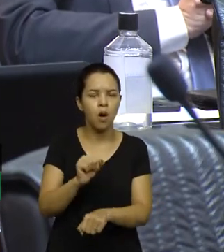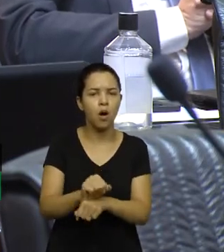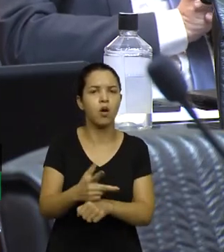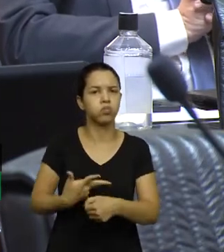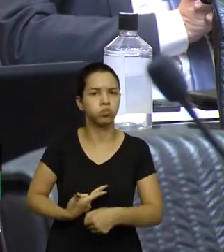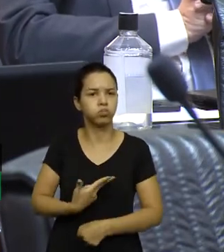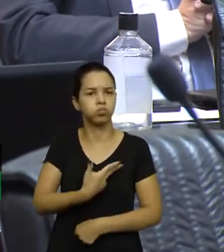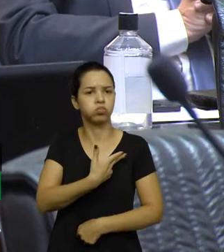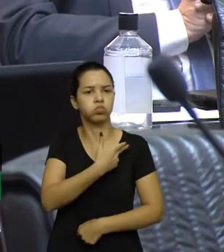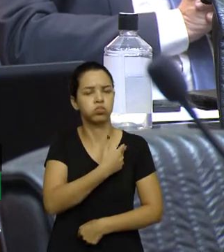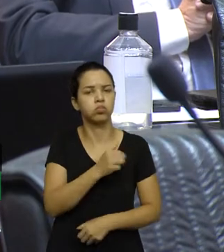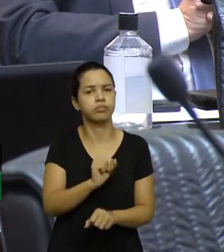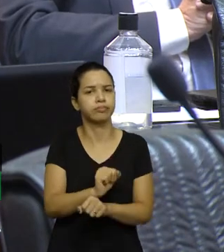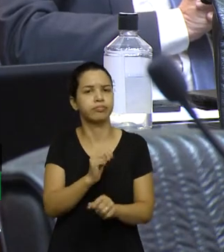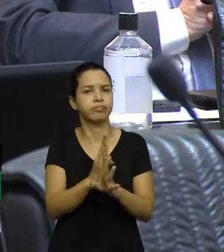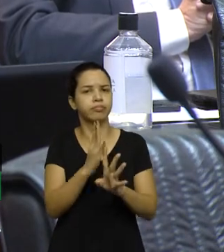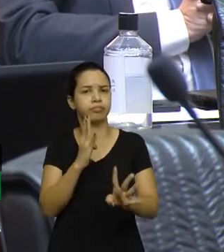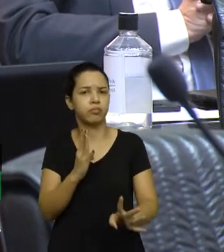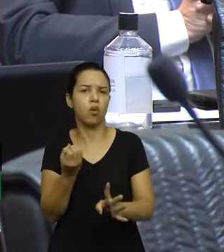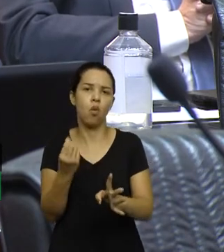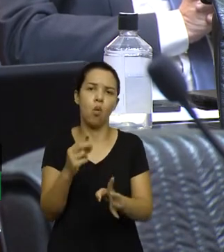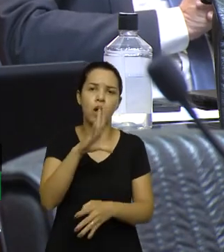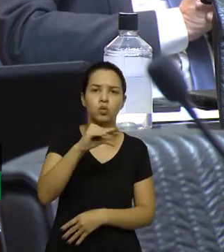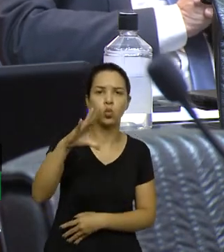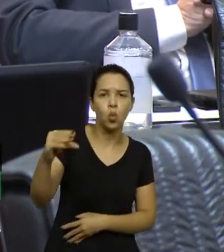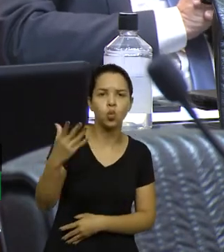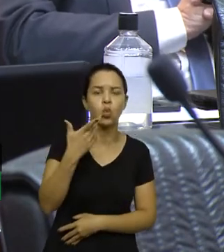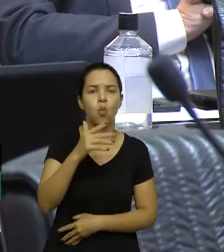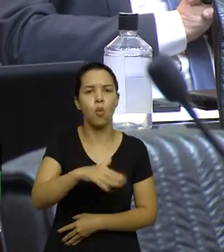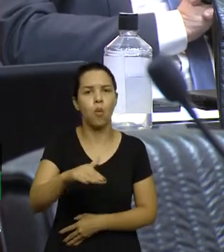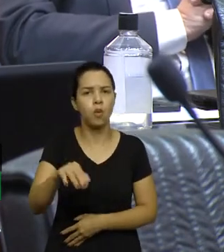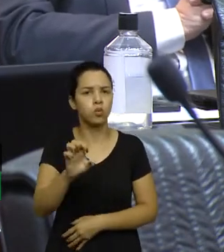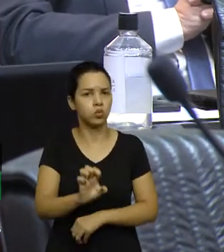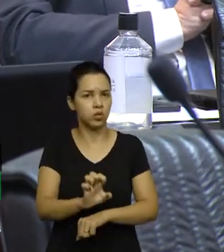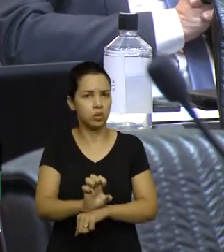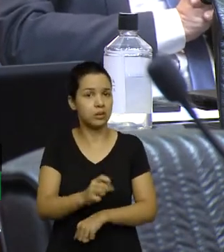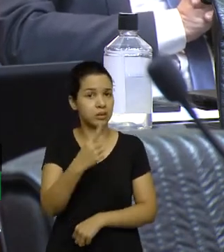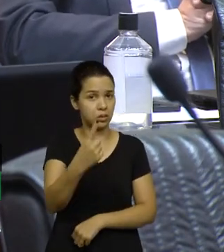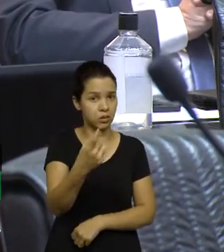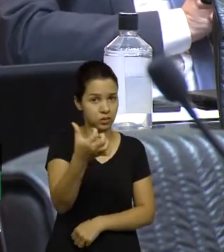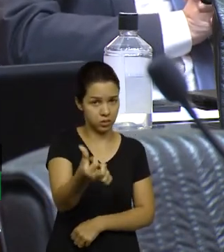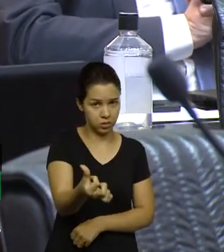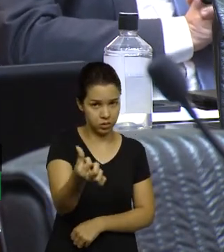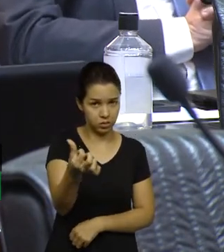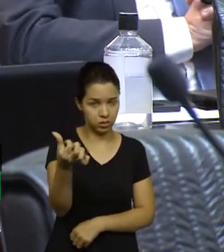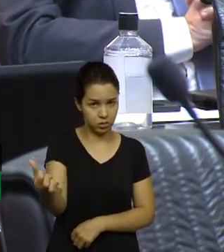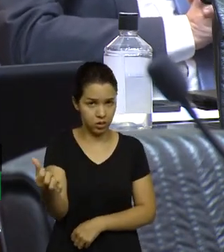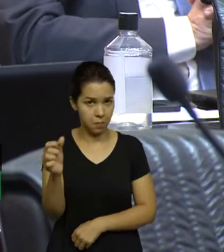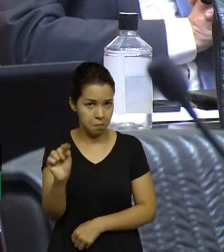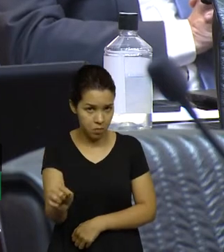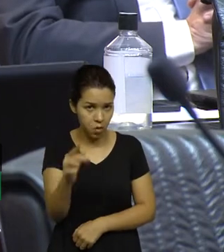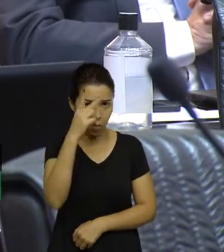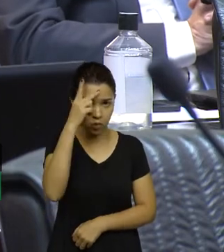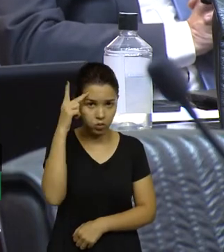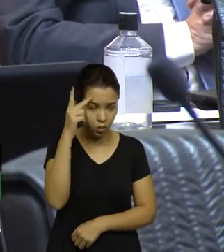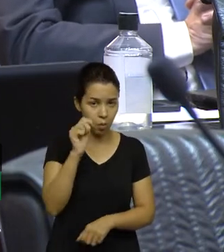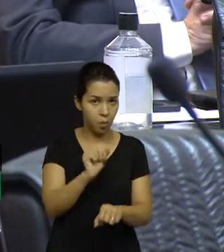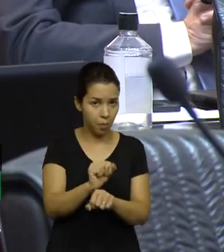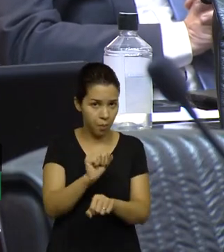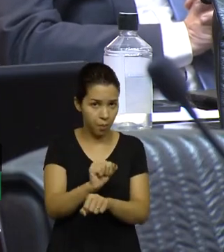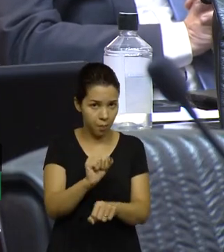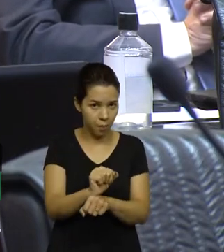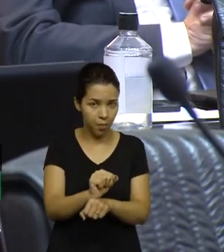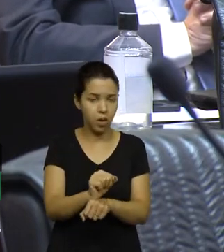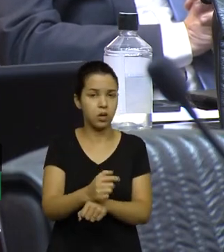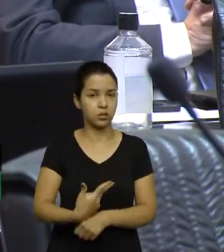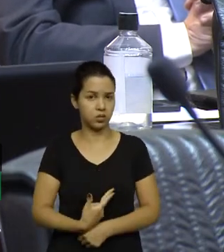pediátrica ou adulta ou infanto-juvenil no Estado. 166 mil pessoas na fila aguardando alguma espécie de